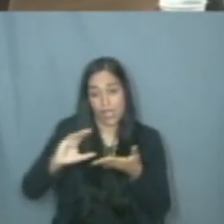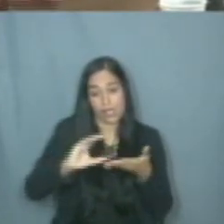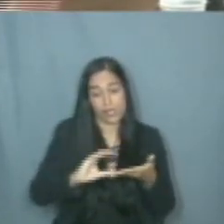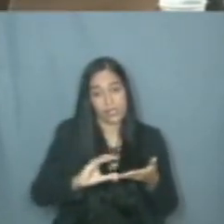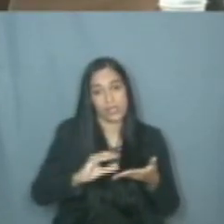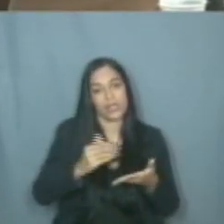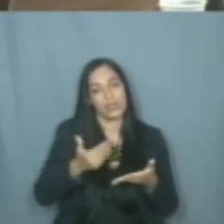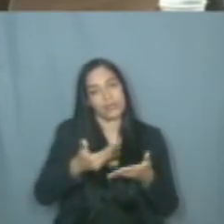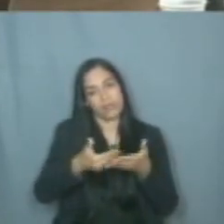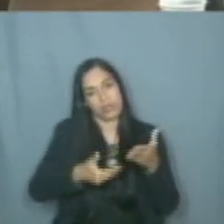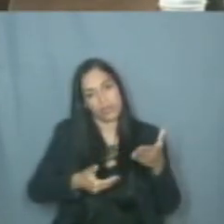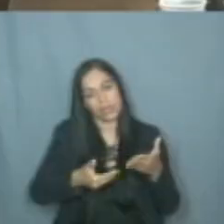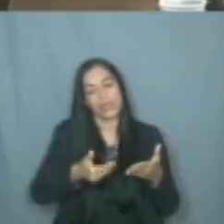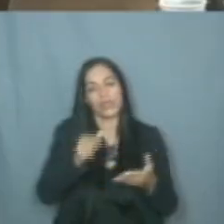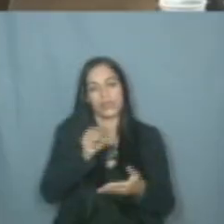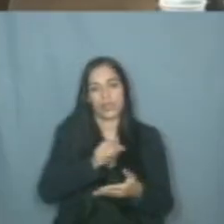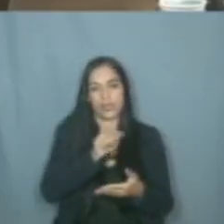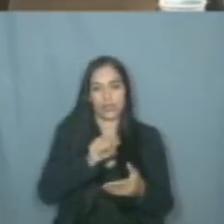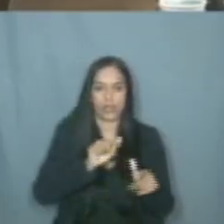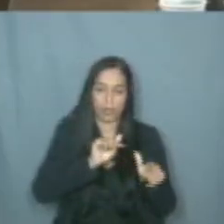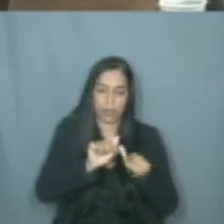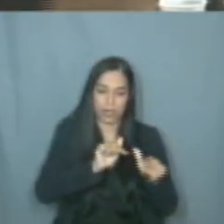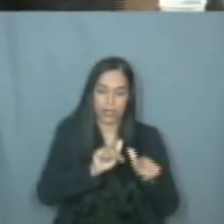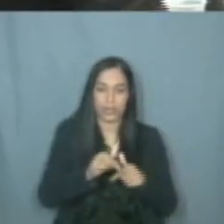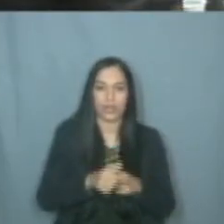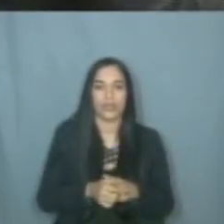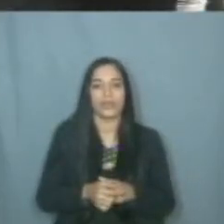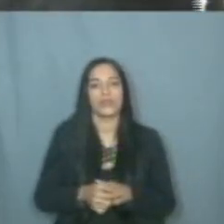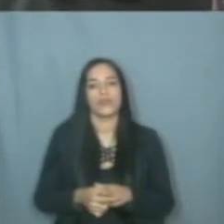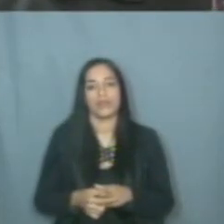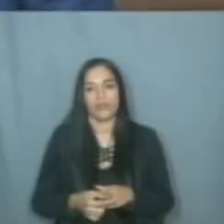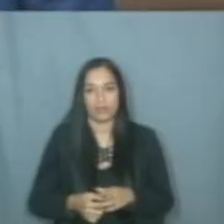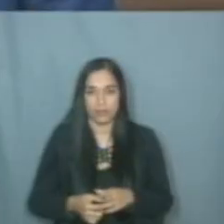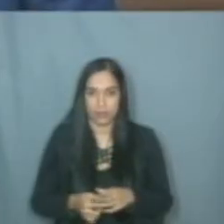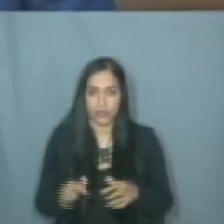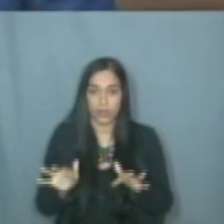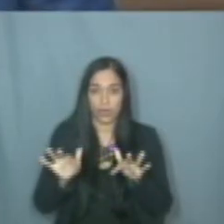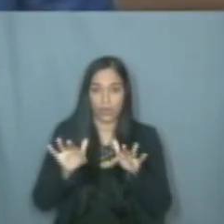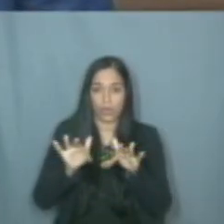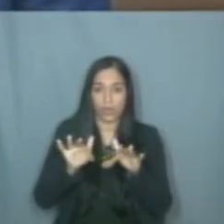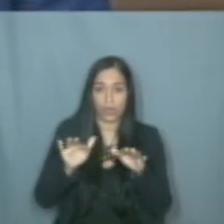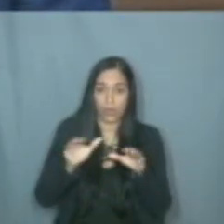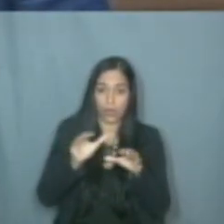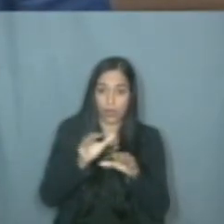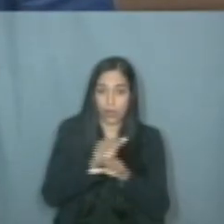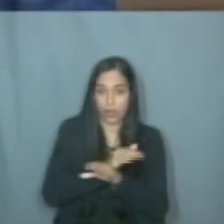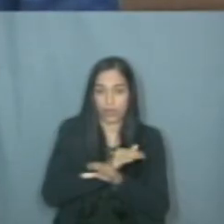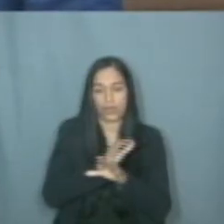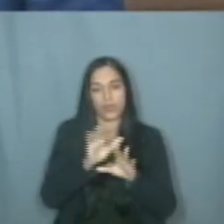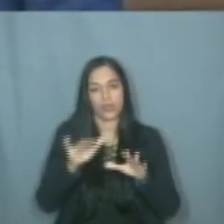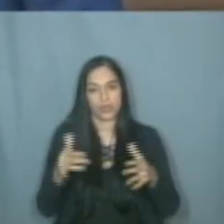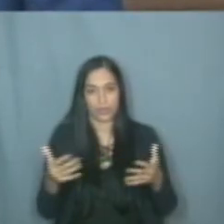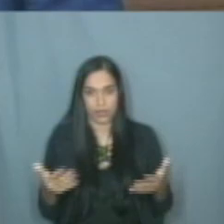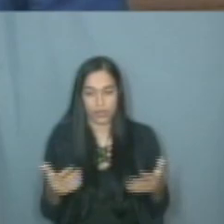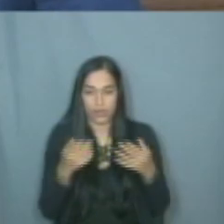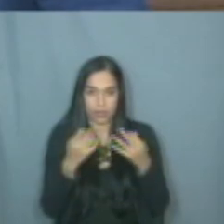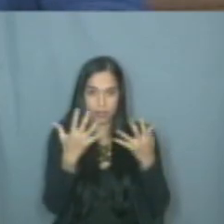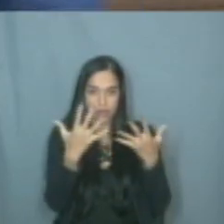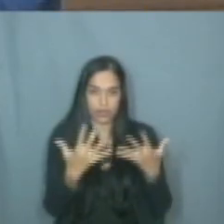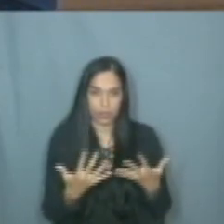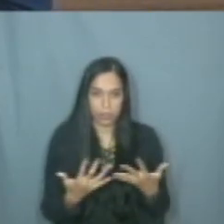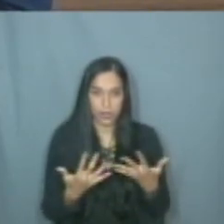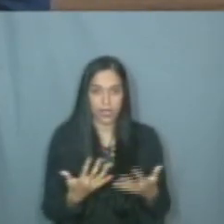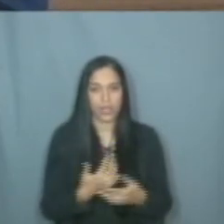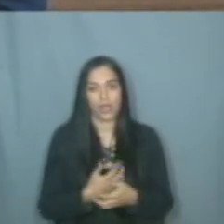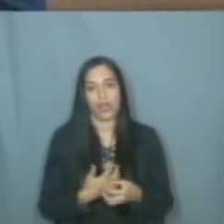contrato a esse trabalhador. Perfeito, vereador. E só só para explicar melhor também